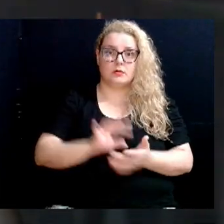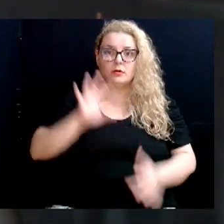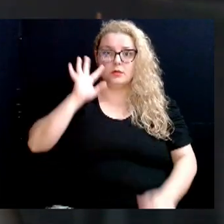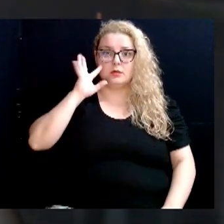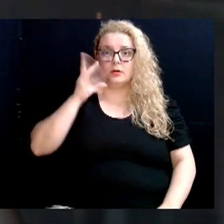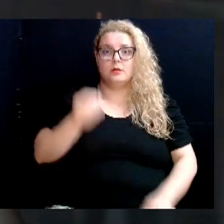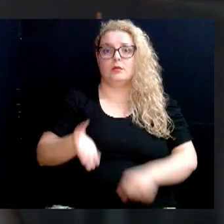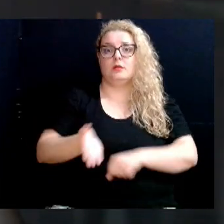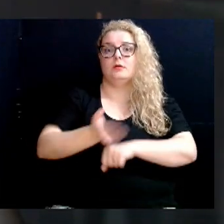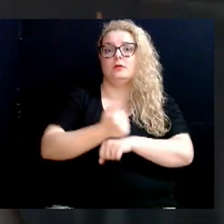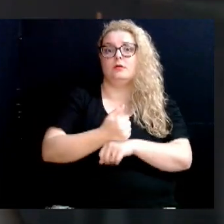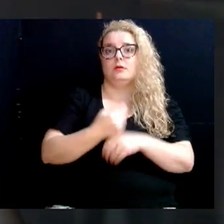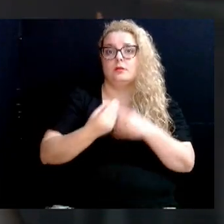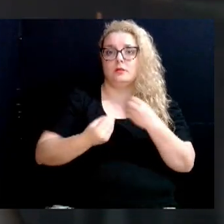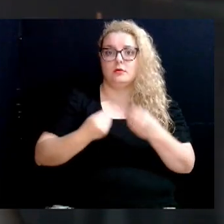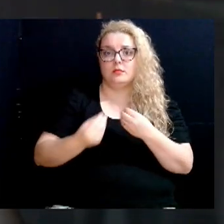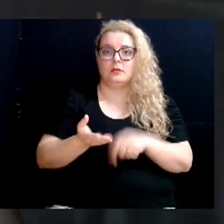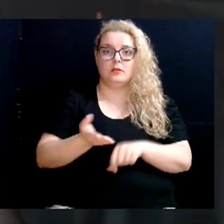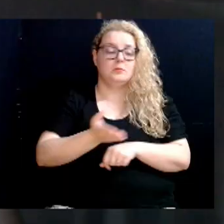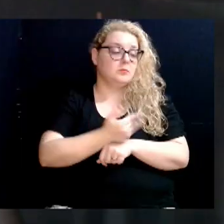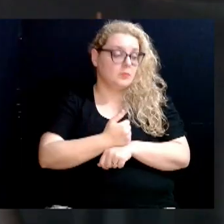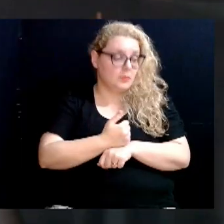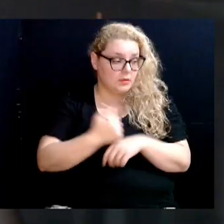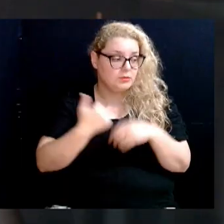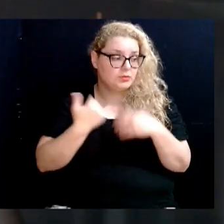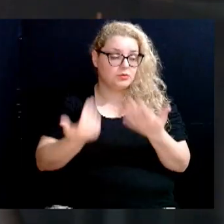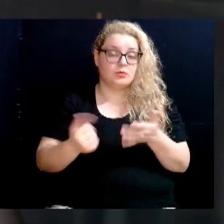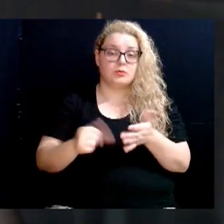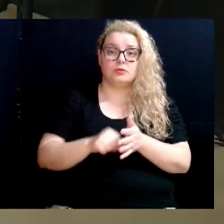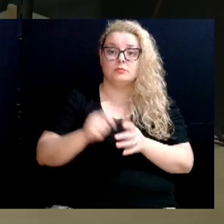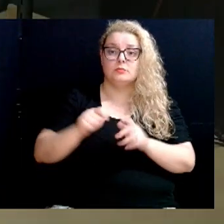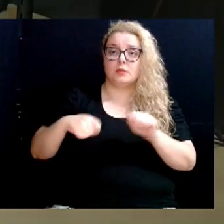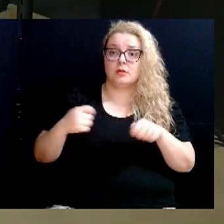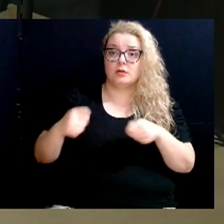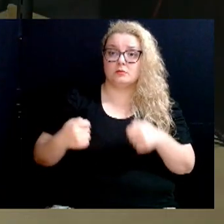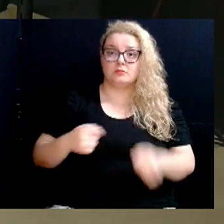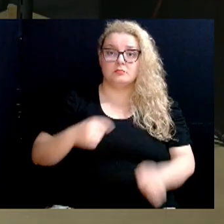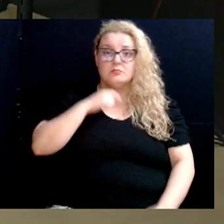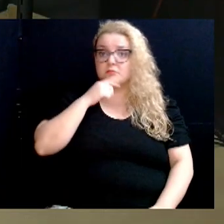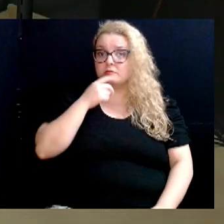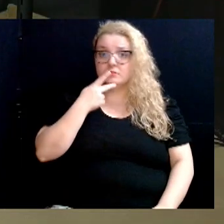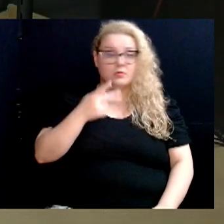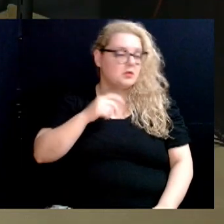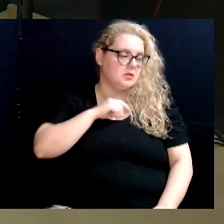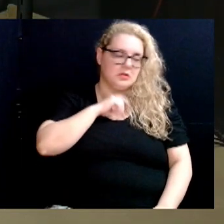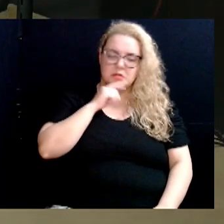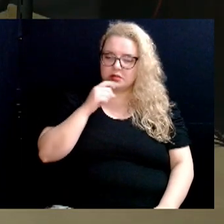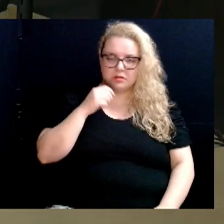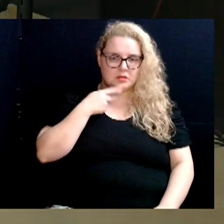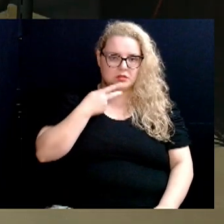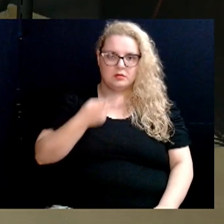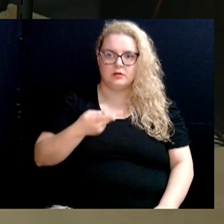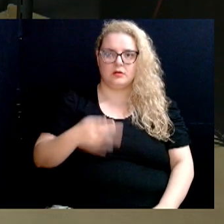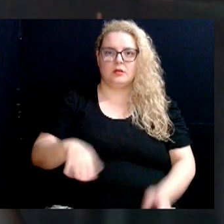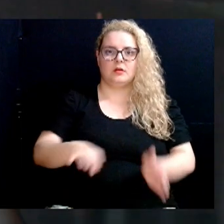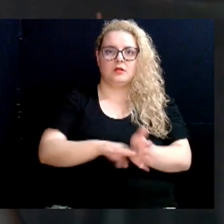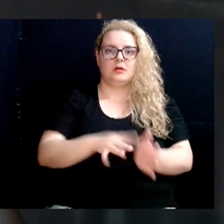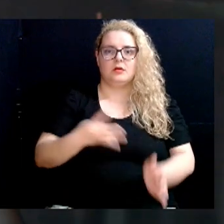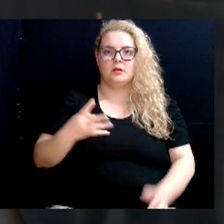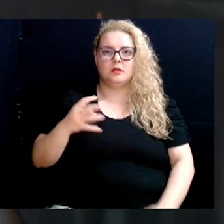é antes? Quais são os primeiros sinais? Ninguém fala. Ninguém fala. Então a mulher chega no 40, 45 anos,